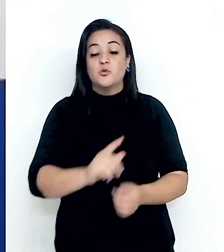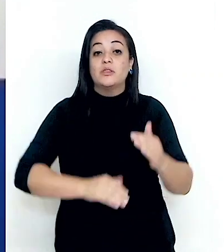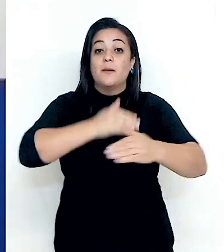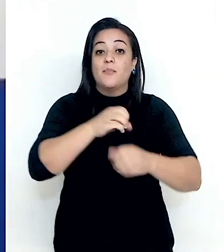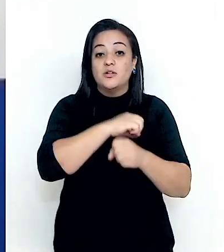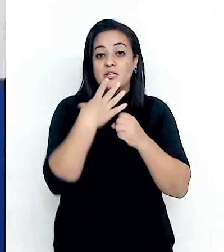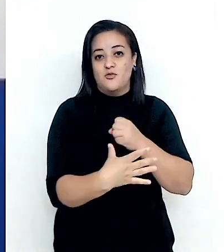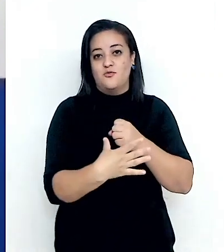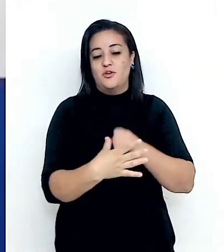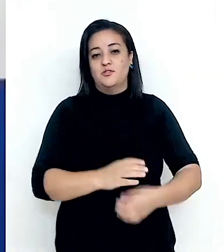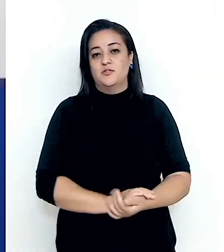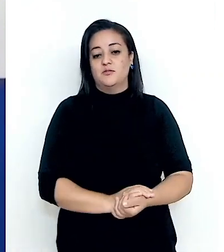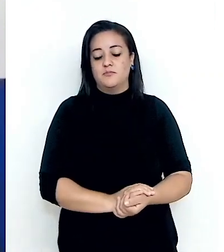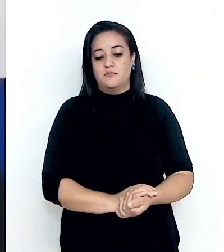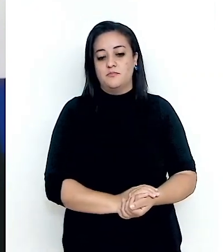Covid,